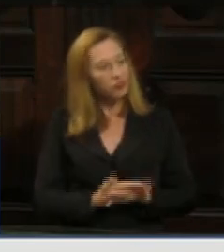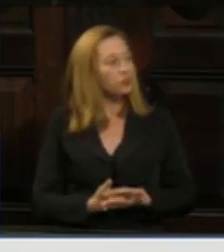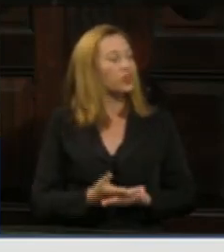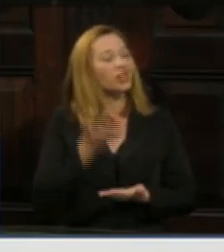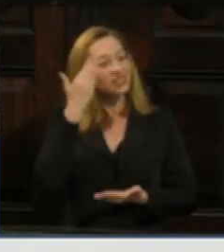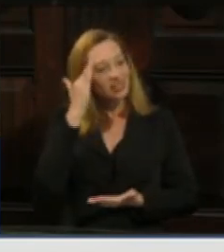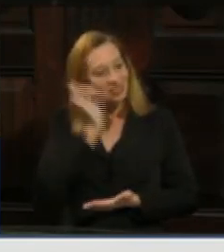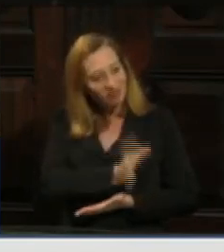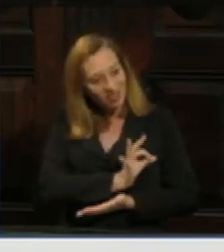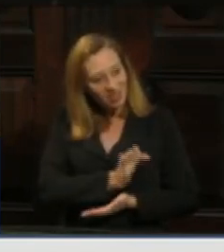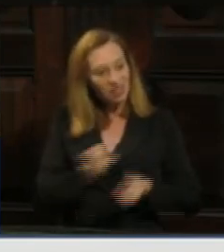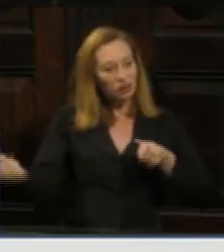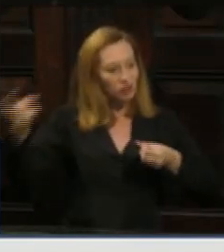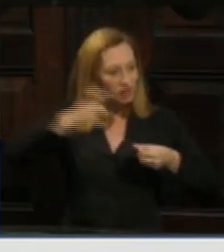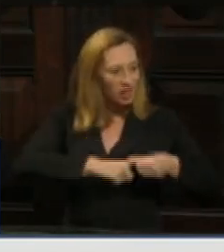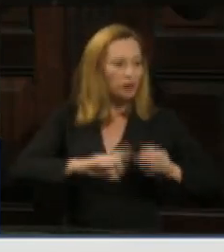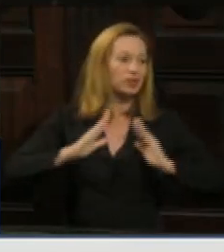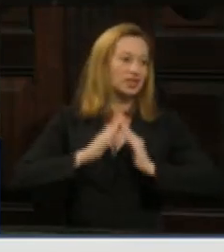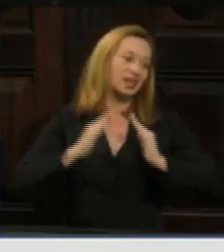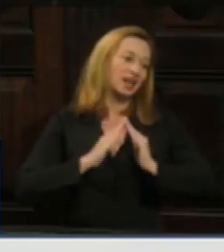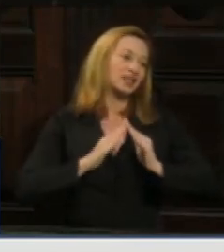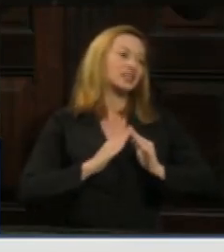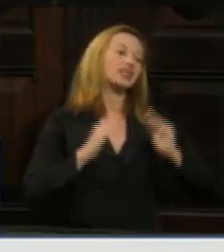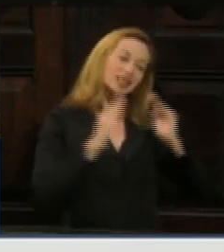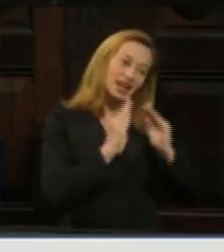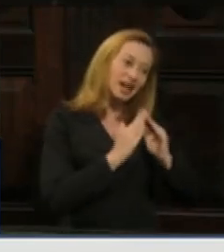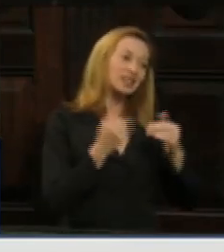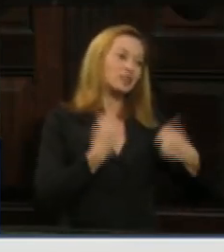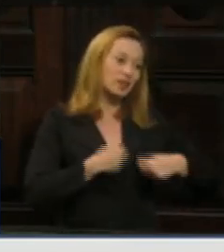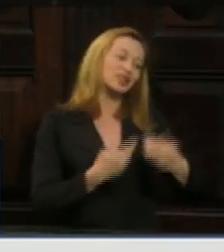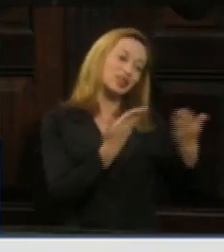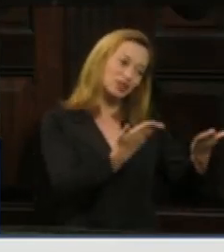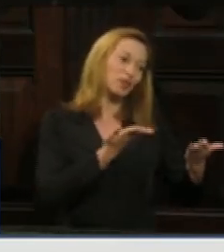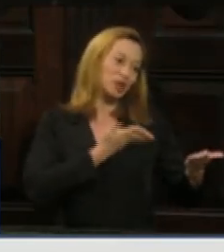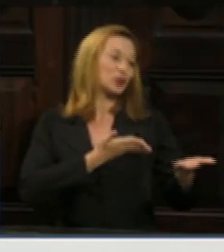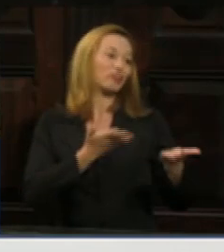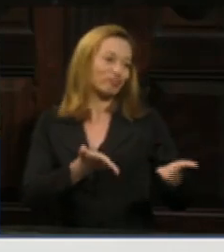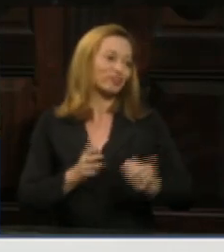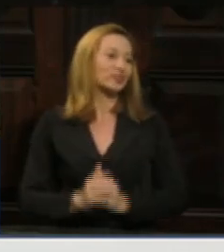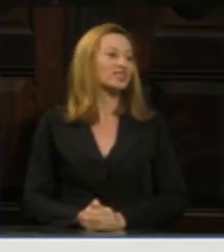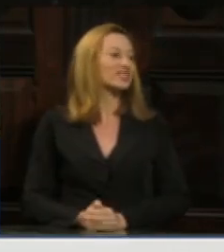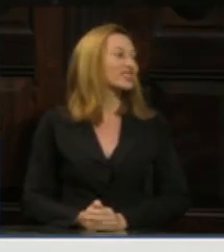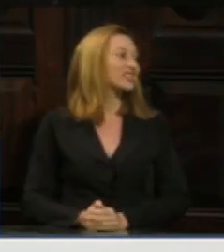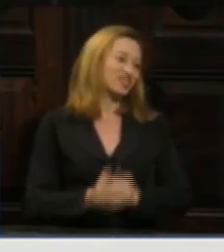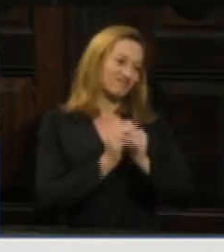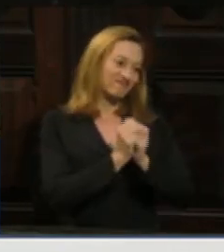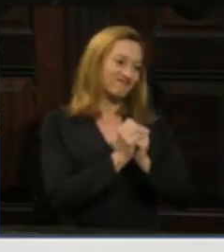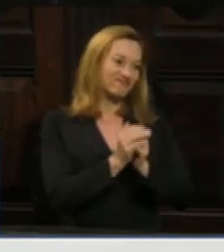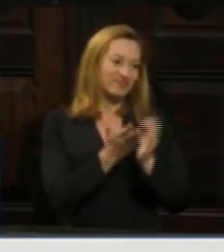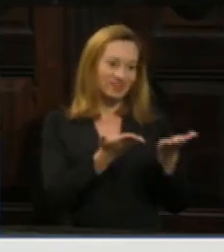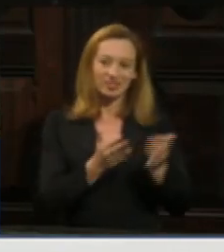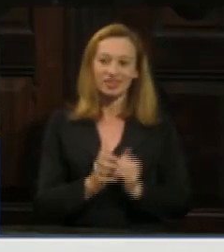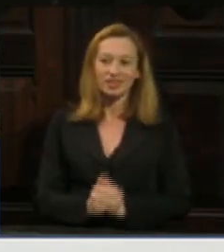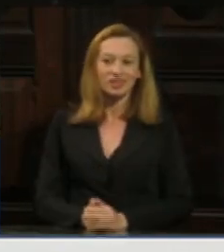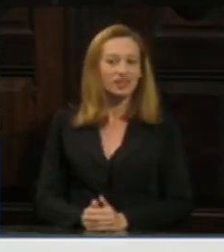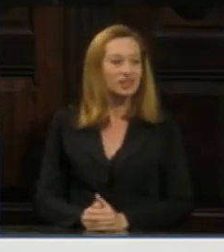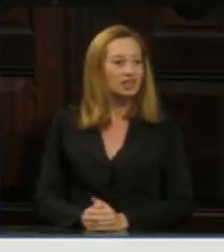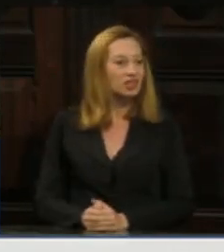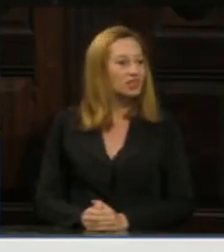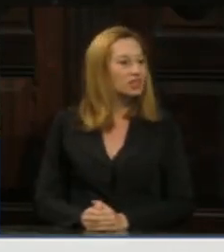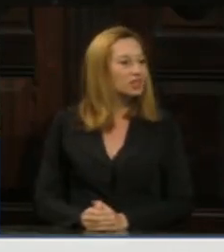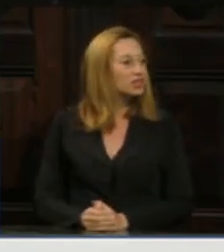responsabilizar pelo que você opina. E é assim que a gente constrói uma sociedade melhor, mais decente e